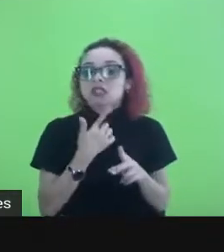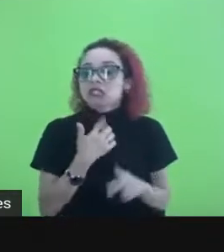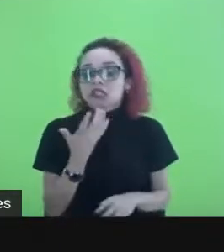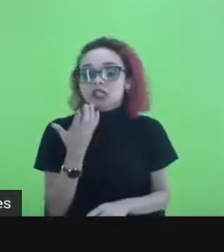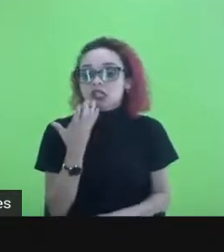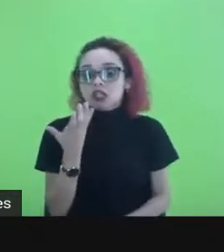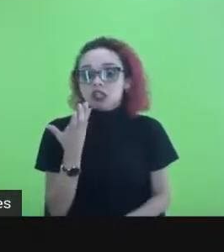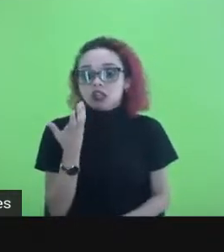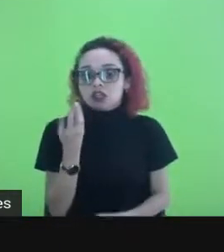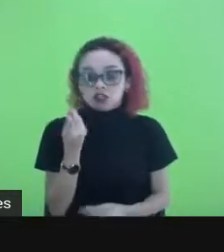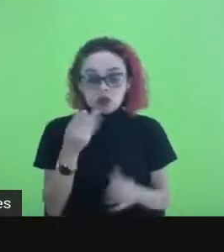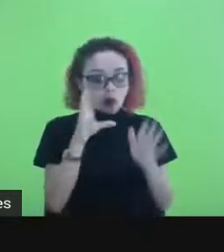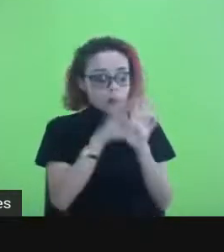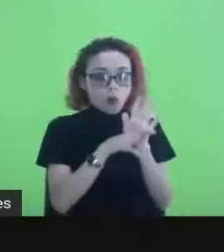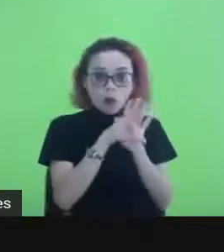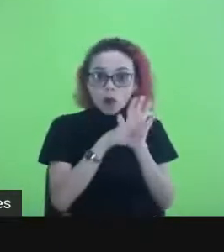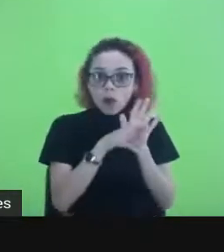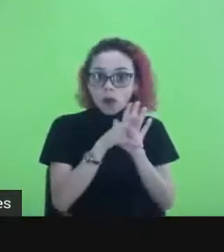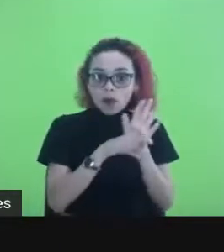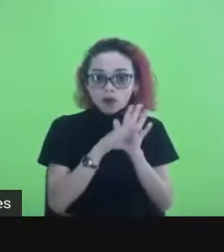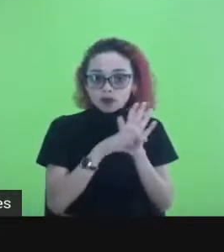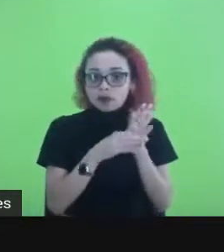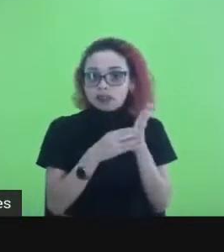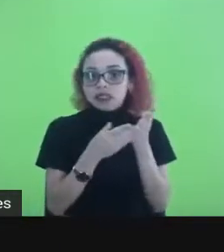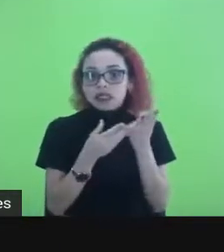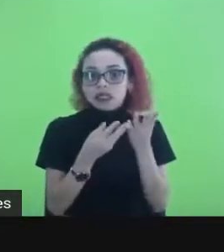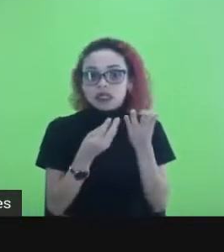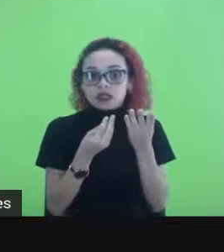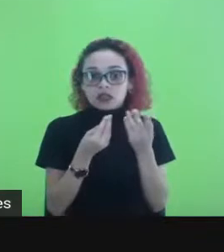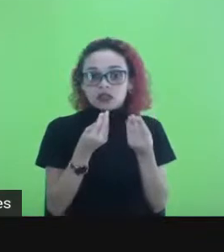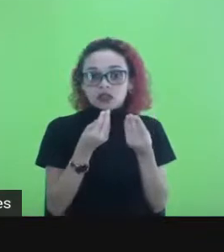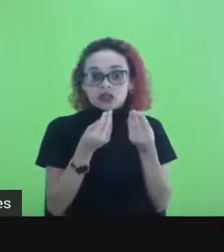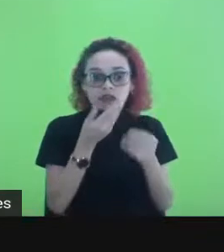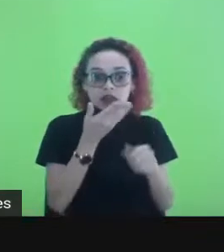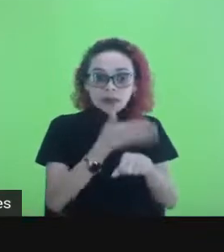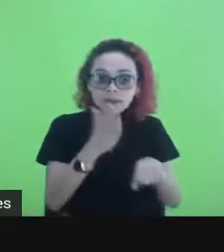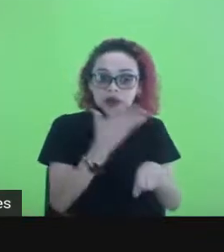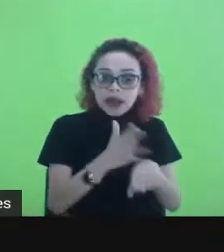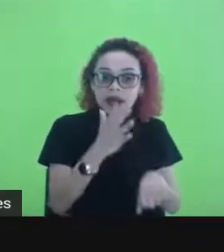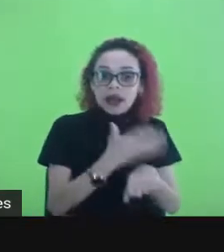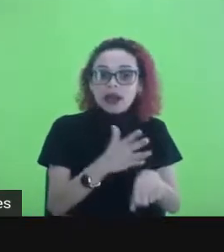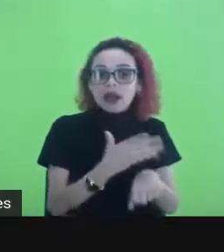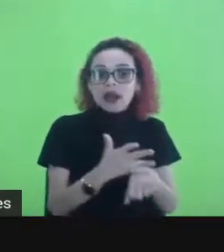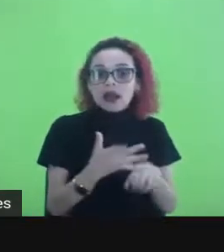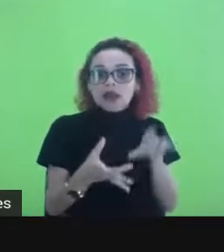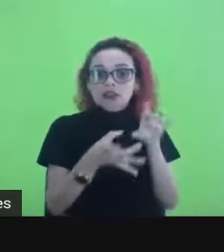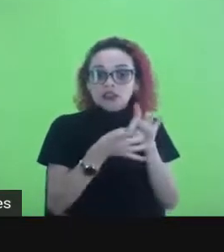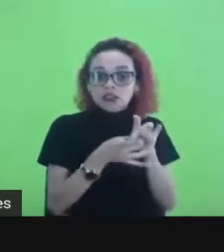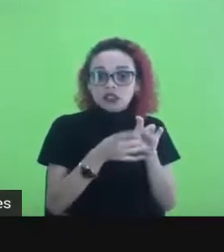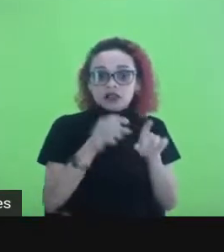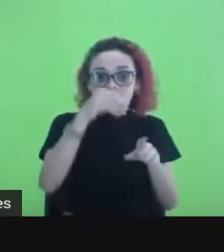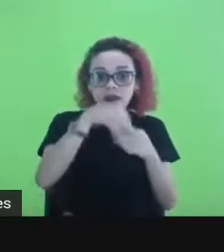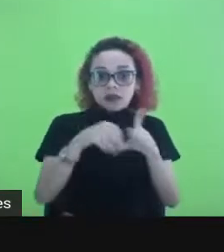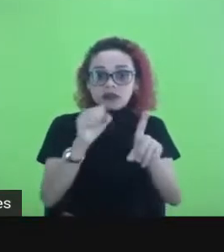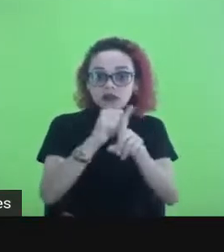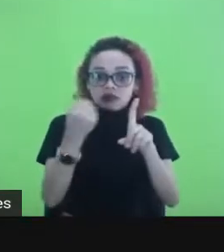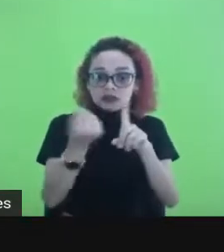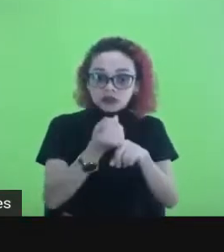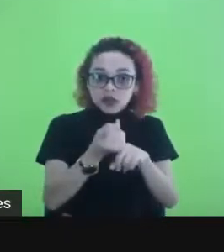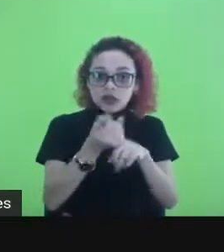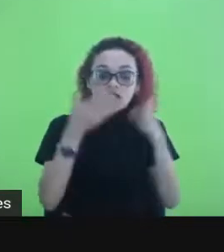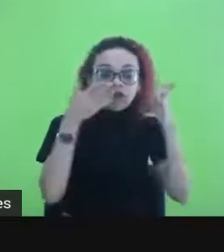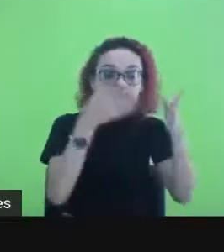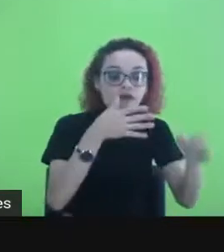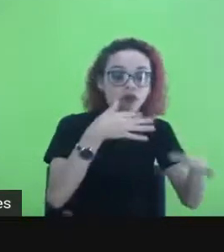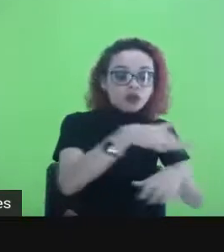esses conceitos, né, e essas aplicações que estão dentro do campo social para a área da arquitetura e para a área